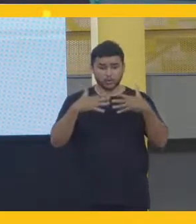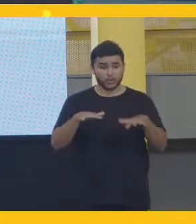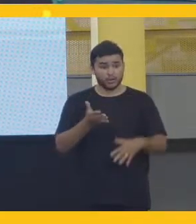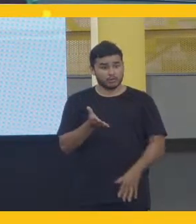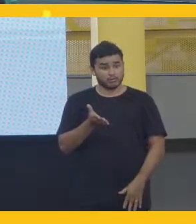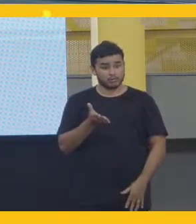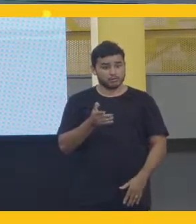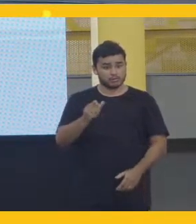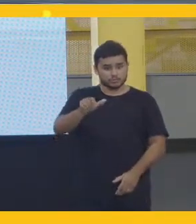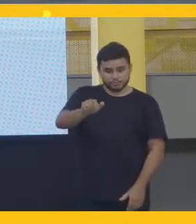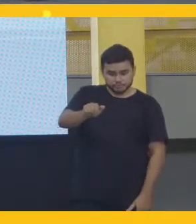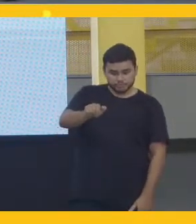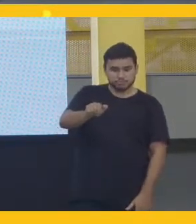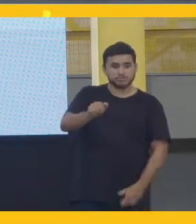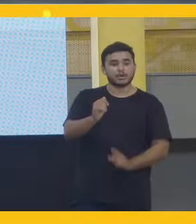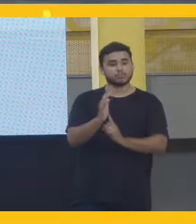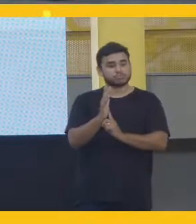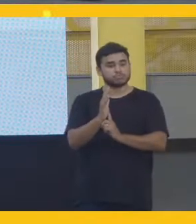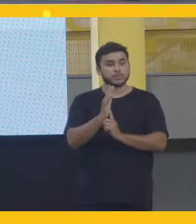O que mais?